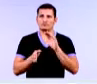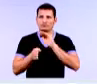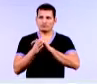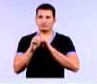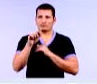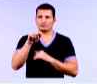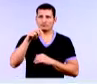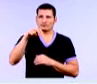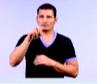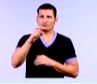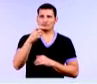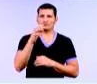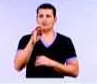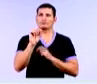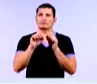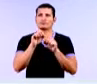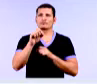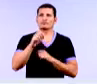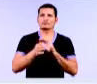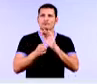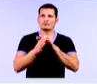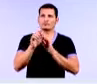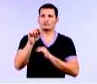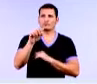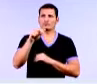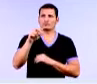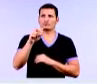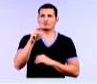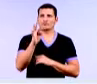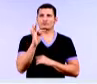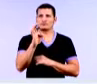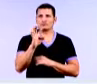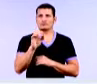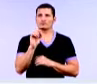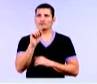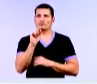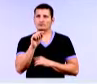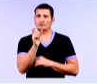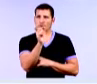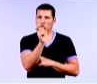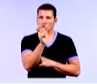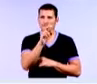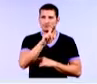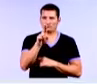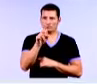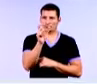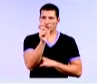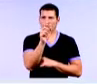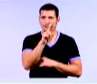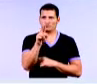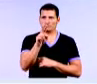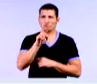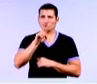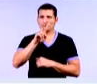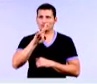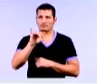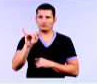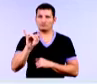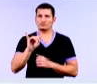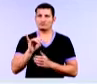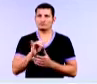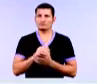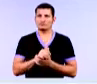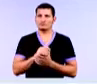com entrada.next? Basicamente o seguinte, ó, o valor dessa variável aqui, nome, vai ser